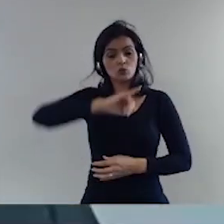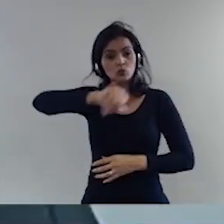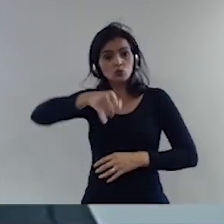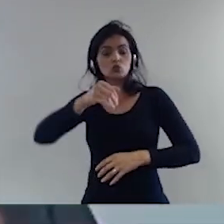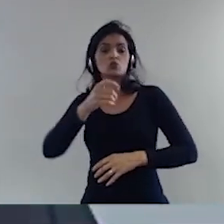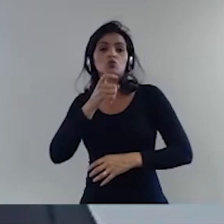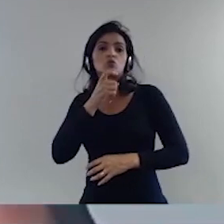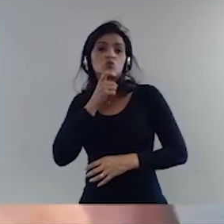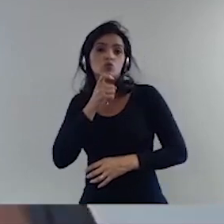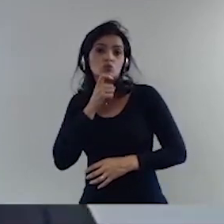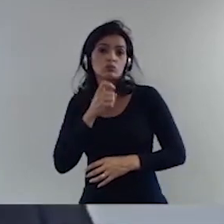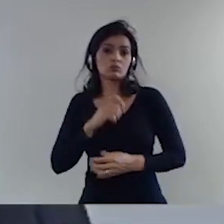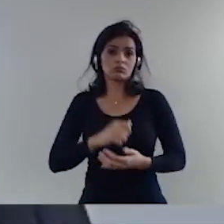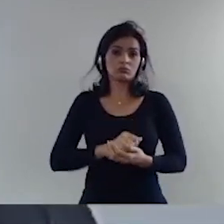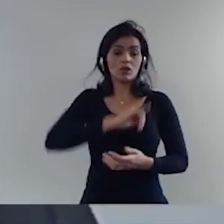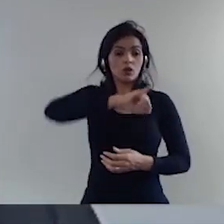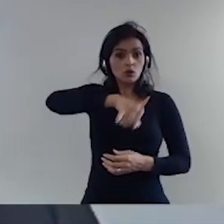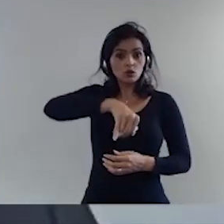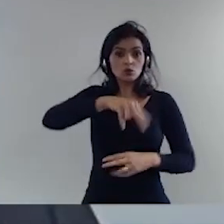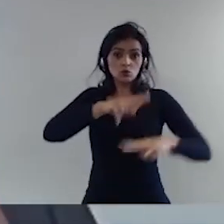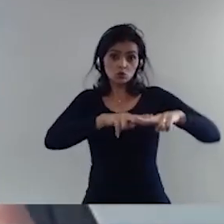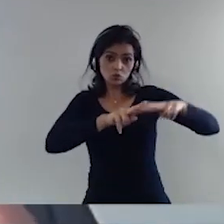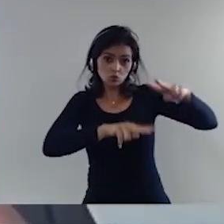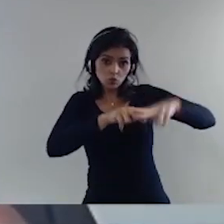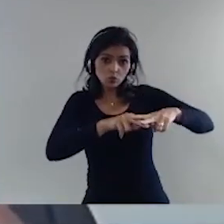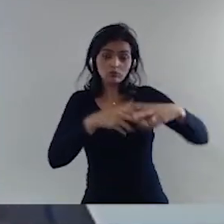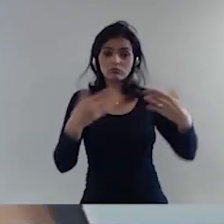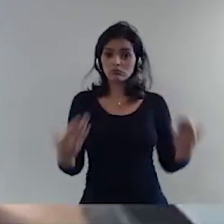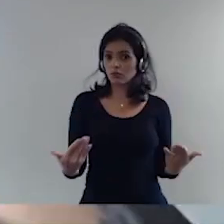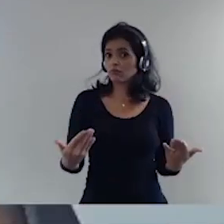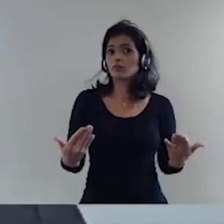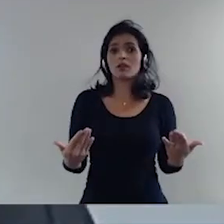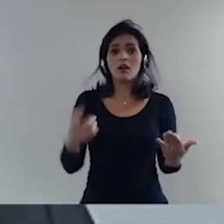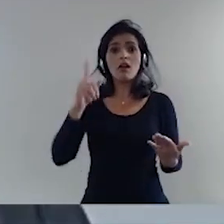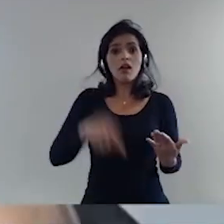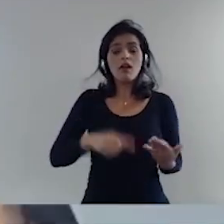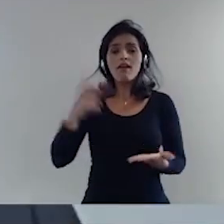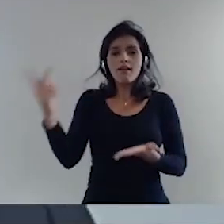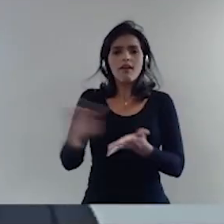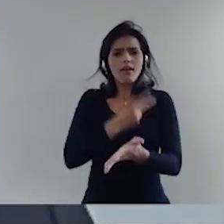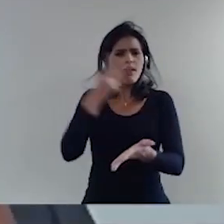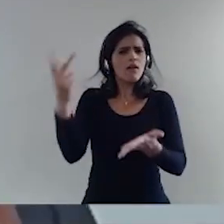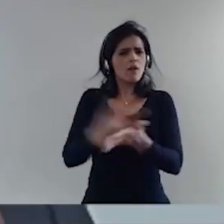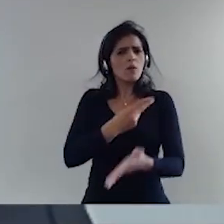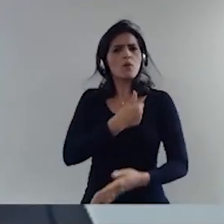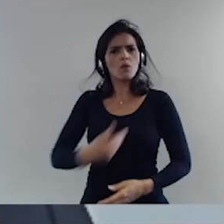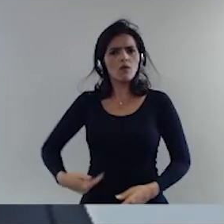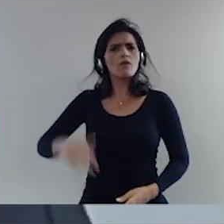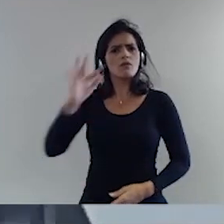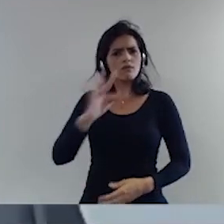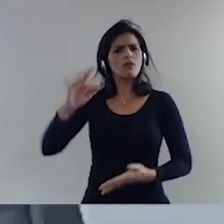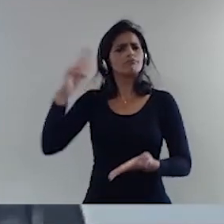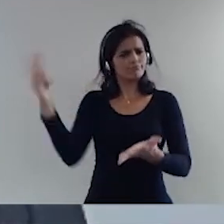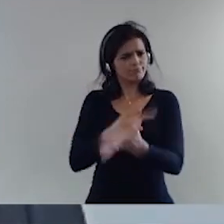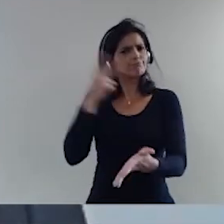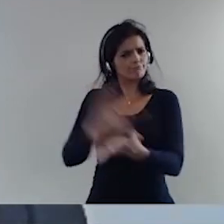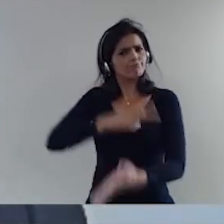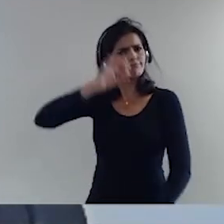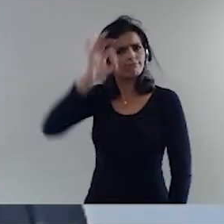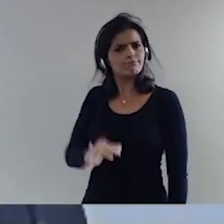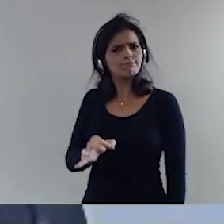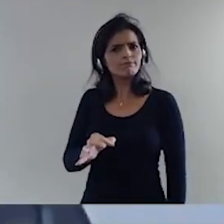entendeu? Estamos em julho, mas são dados cortados até esse mês, o que é um erro, e aqui o governo federal errou.